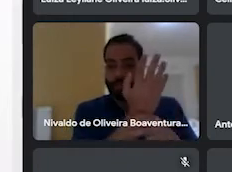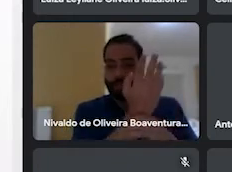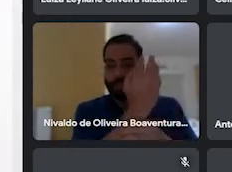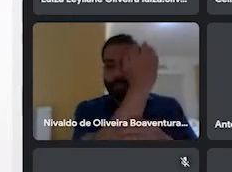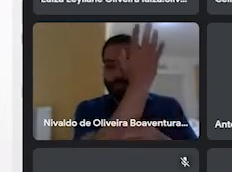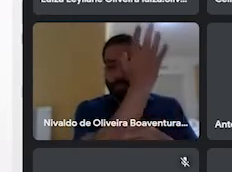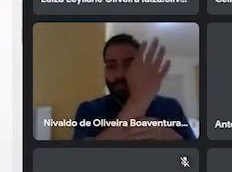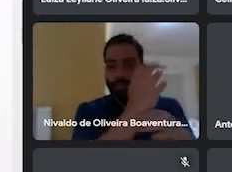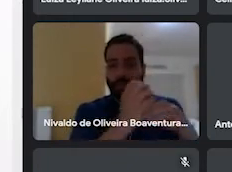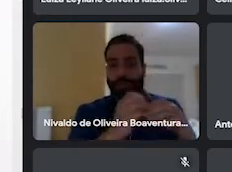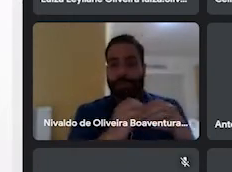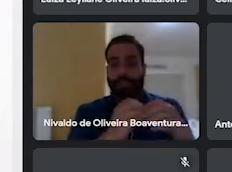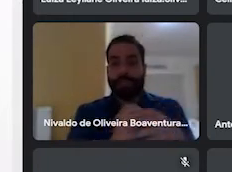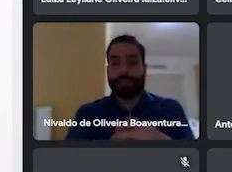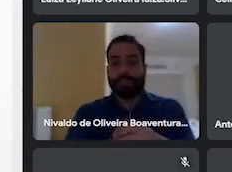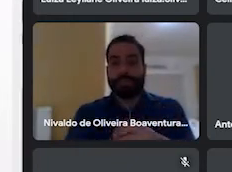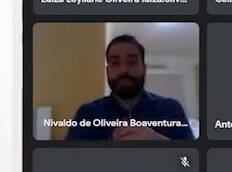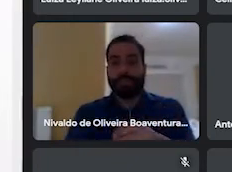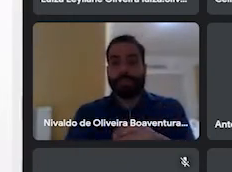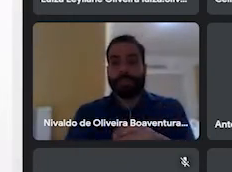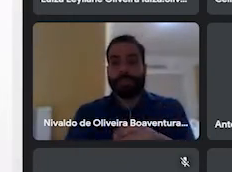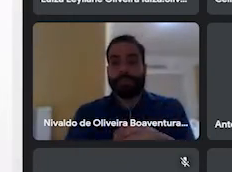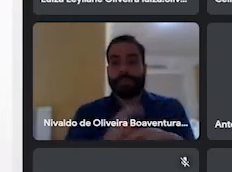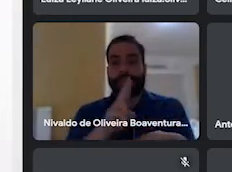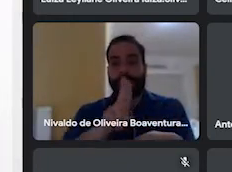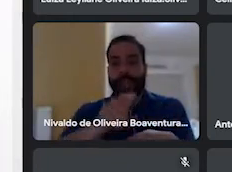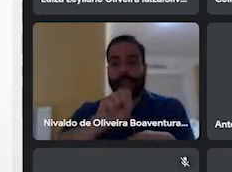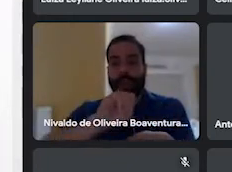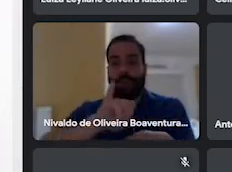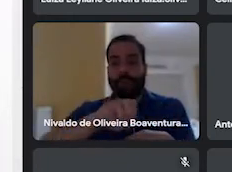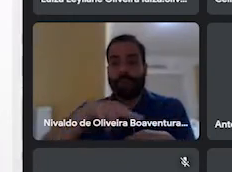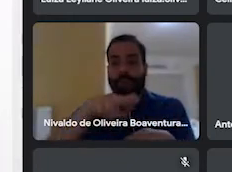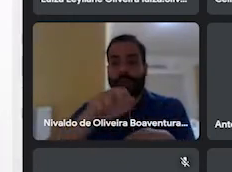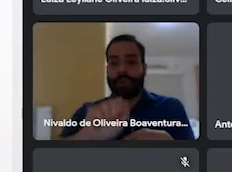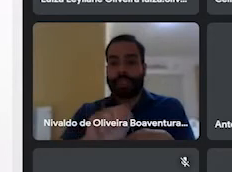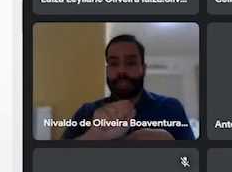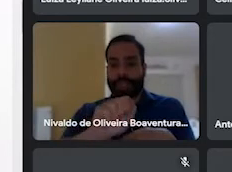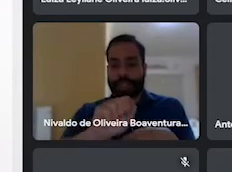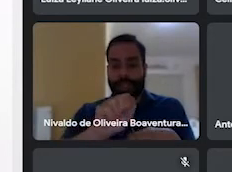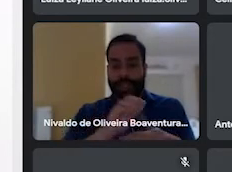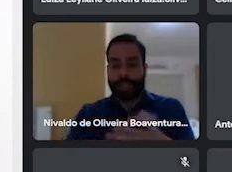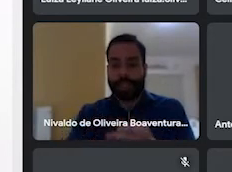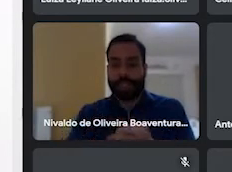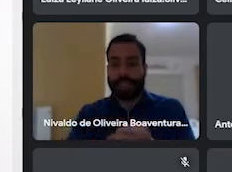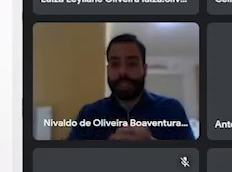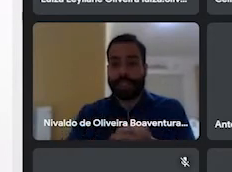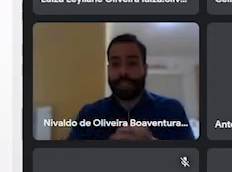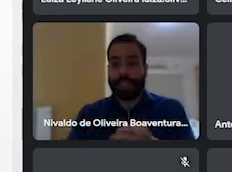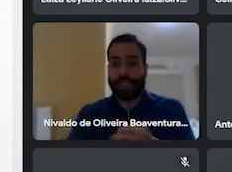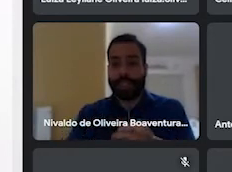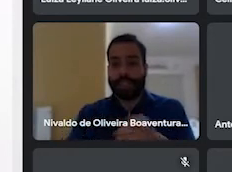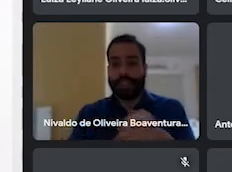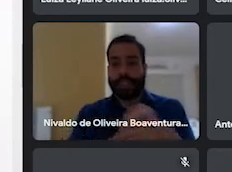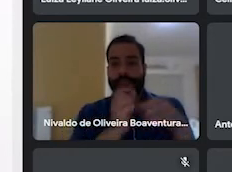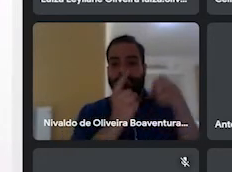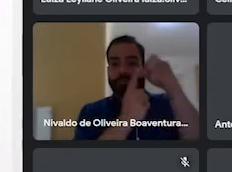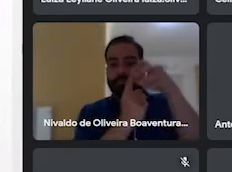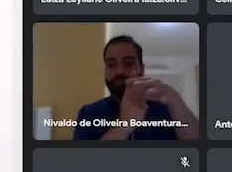na implementação, ali na instalação do sistema fotovoltaico, na linha de